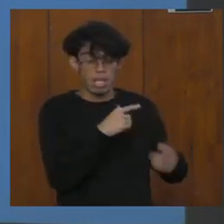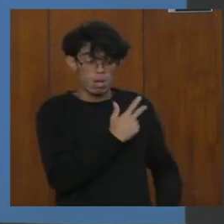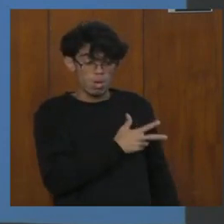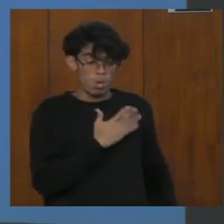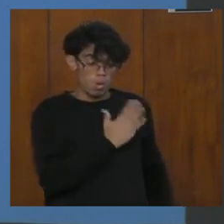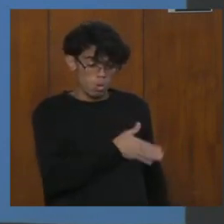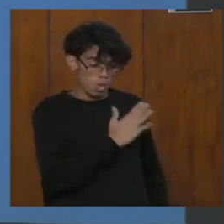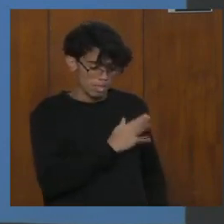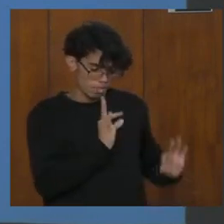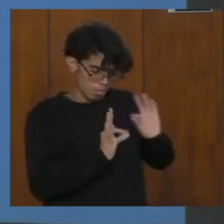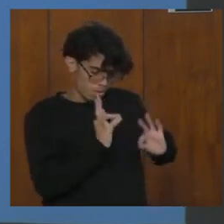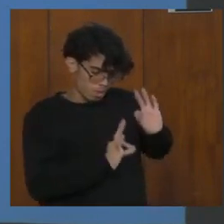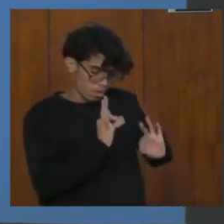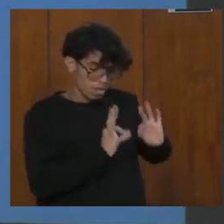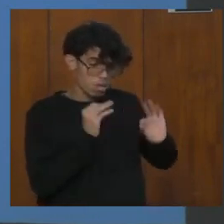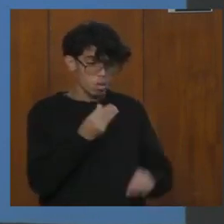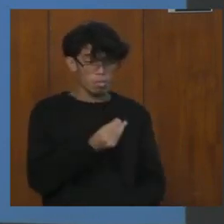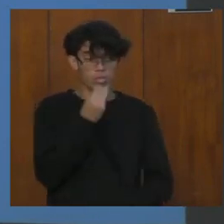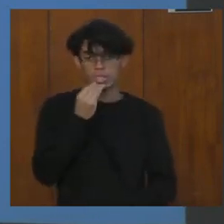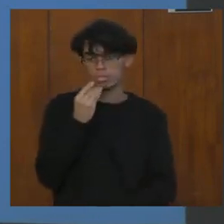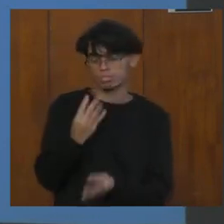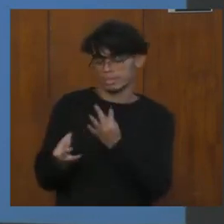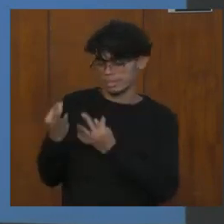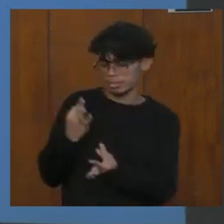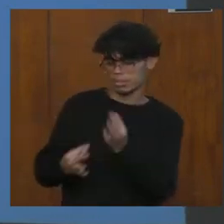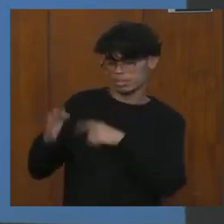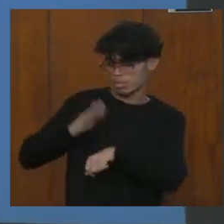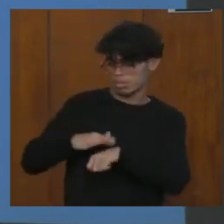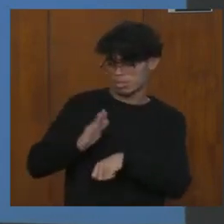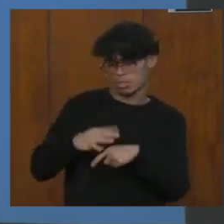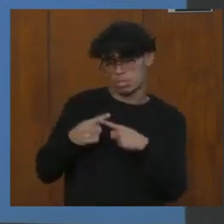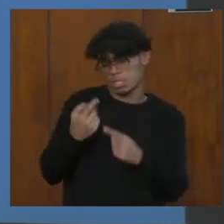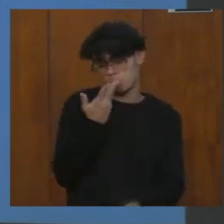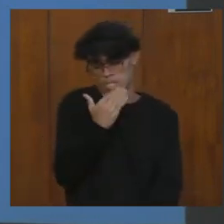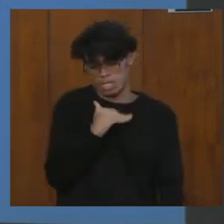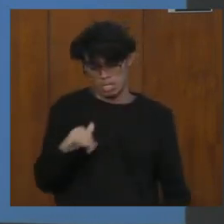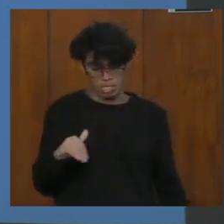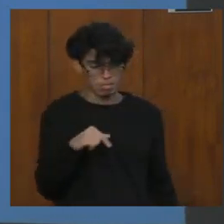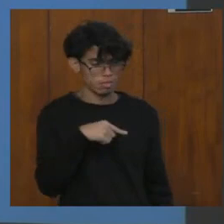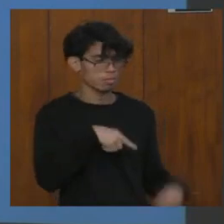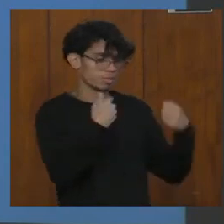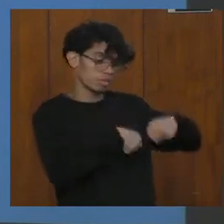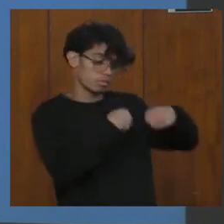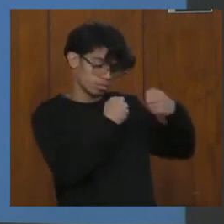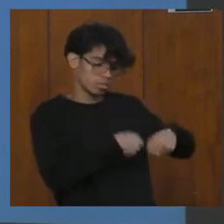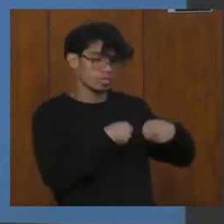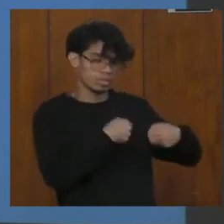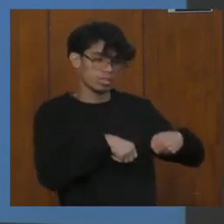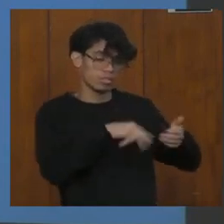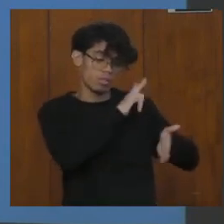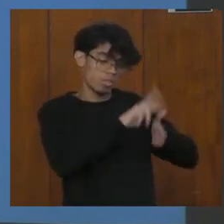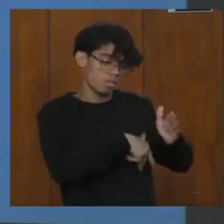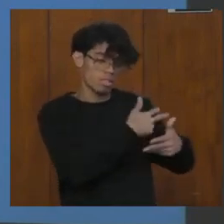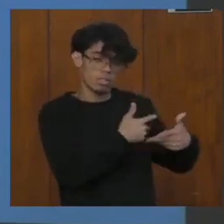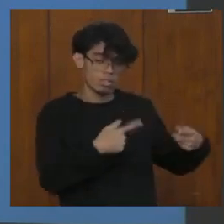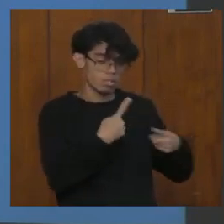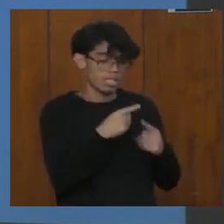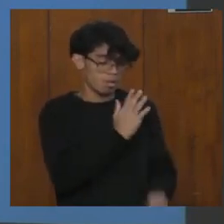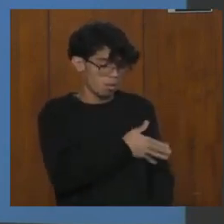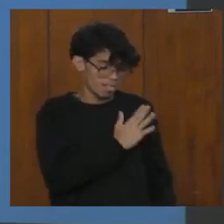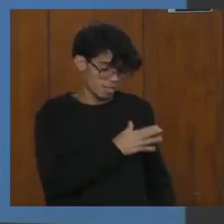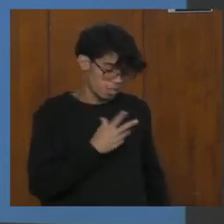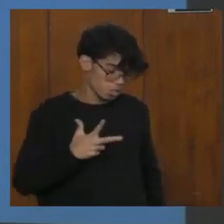oportunidade de todos os outros tratamentos interdisciplinares que essa criança precisa. Hipotireoidismo, um monte de coisa. Se eu não operar o